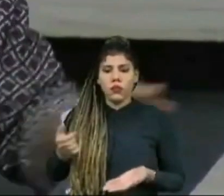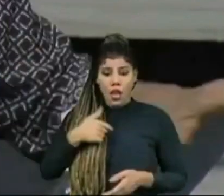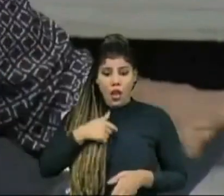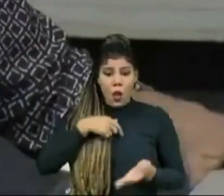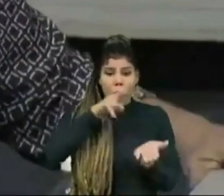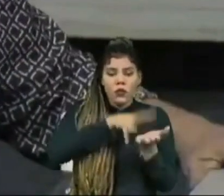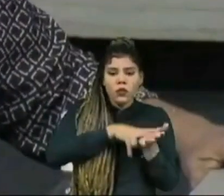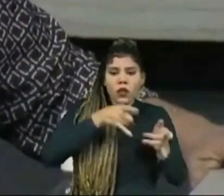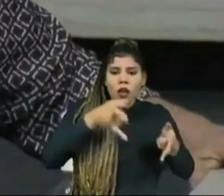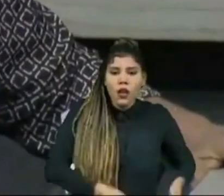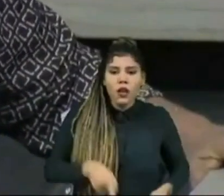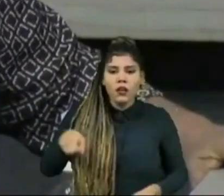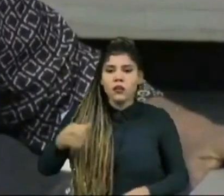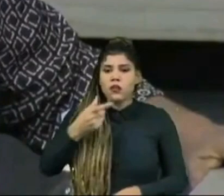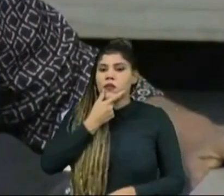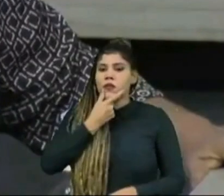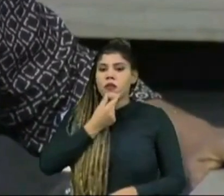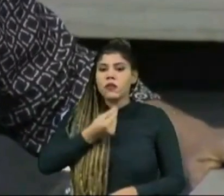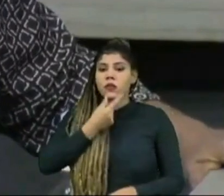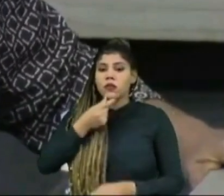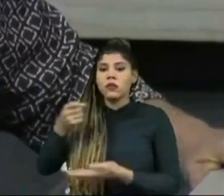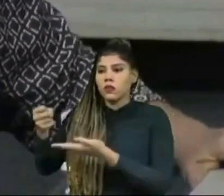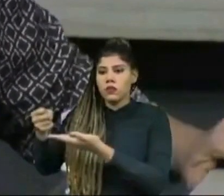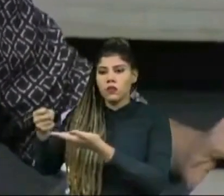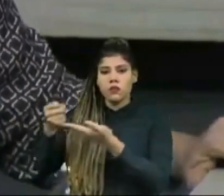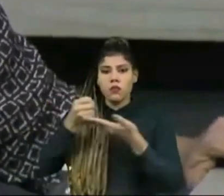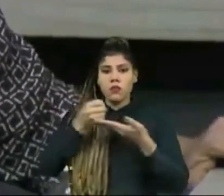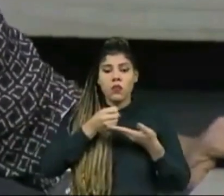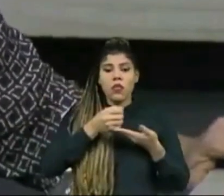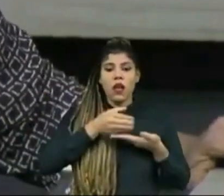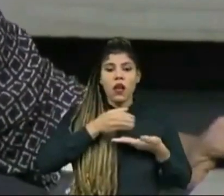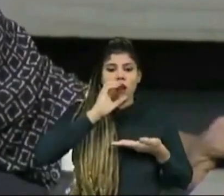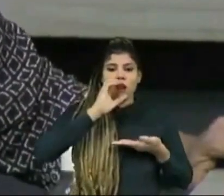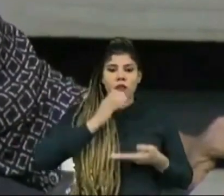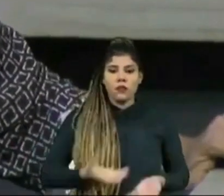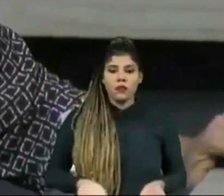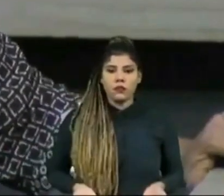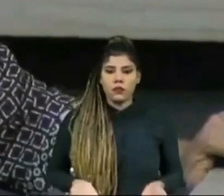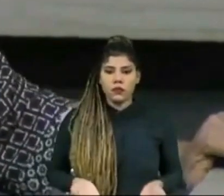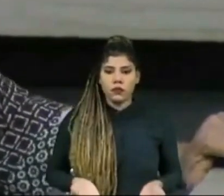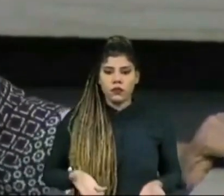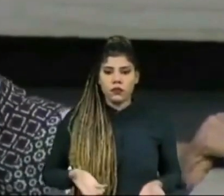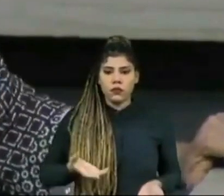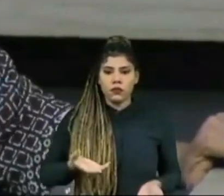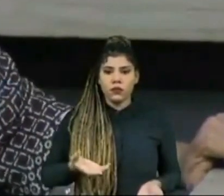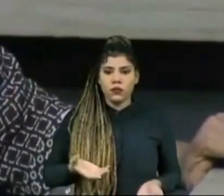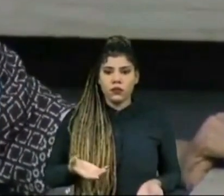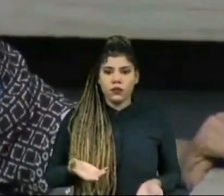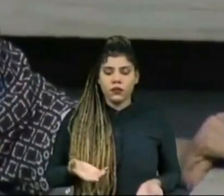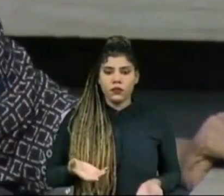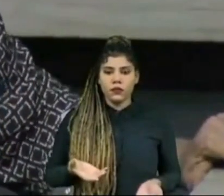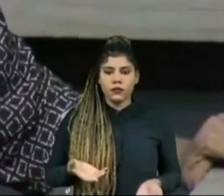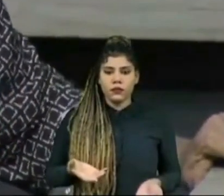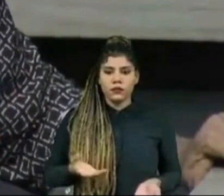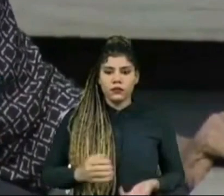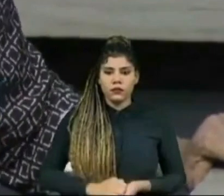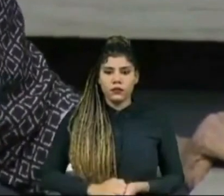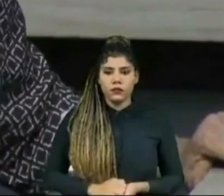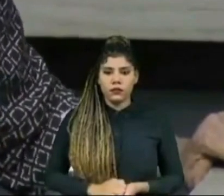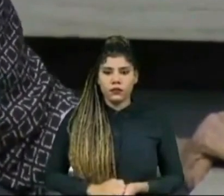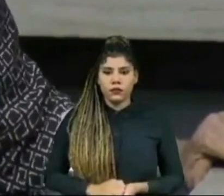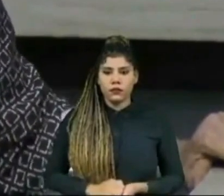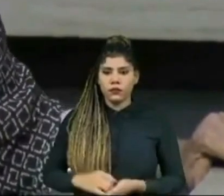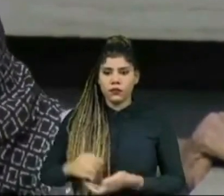pela cozinha, espero ele levar água na minha mão. Estou com sede. Minha filha passou neste ano da cozinha. Mas eu gosto que ele sirva água para